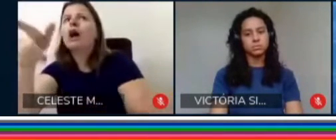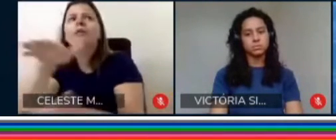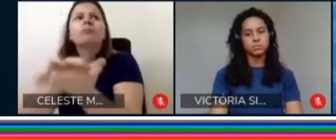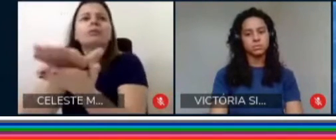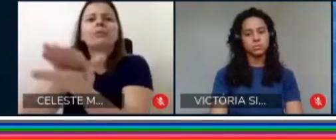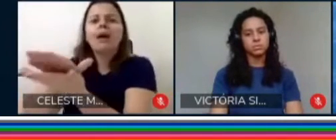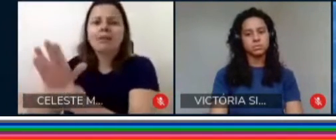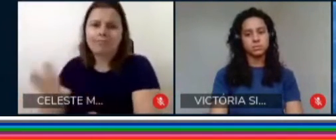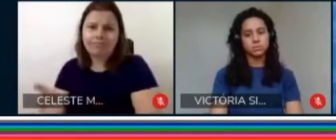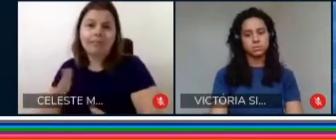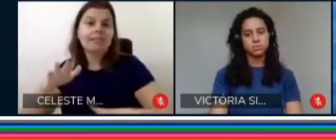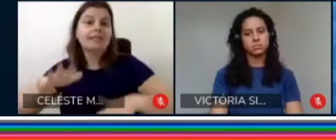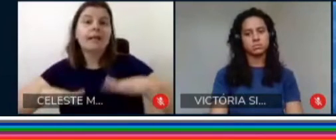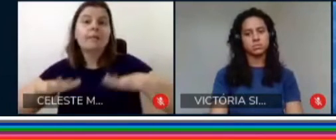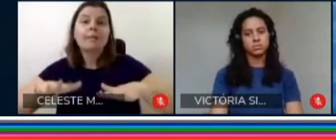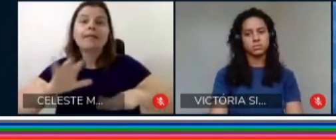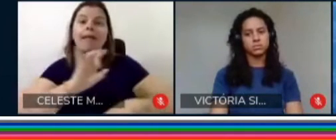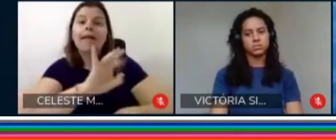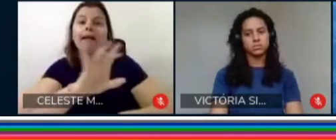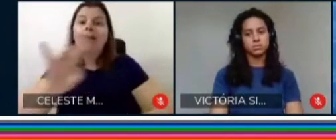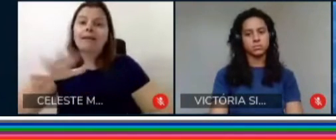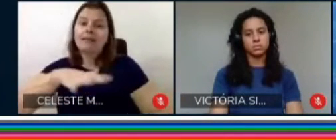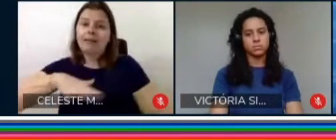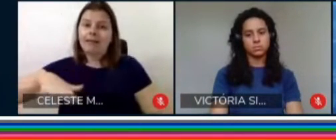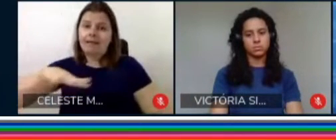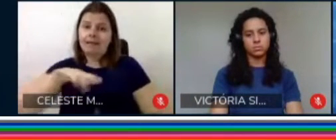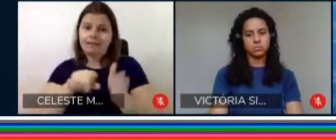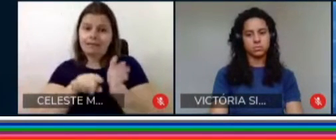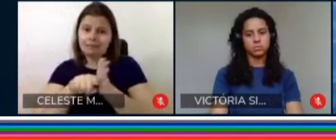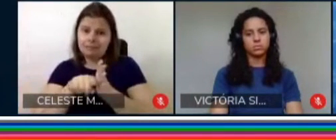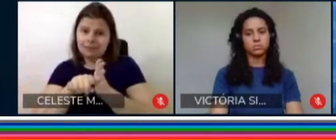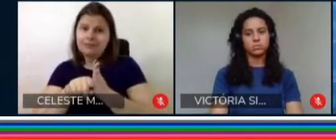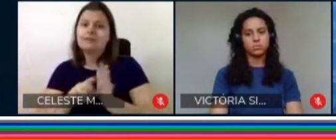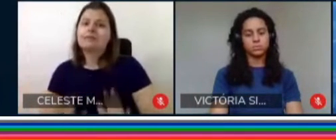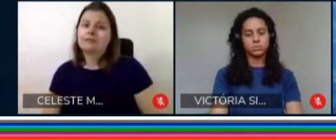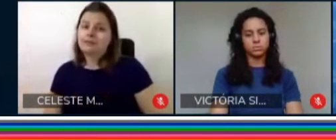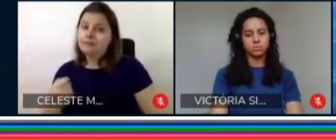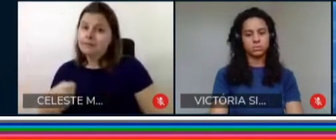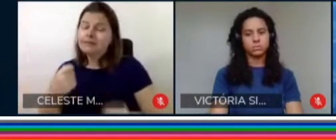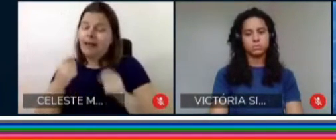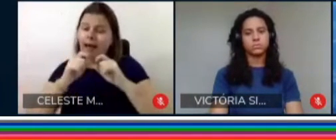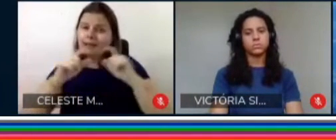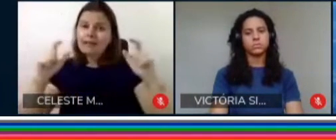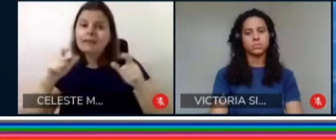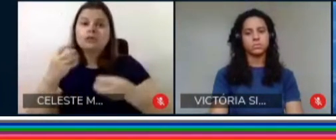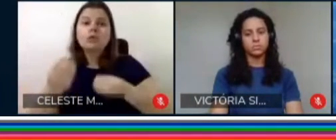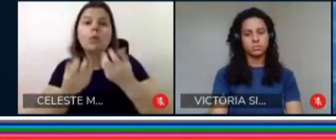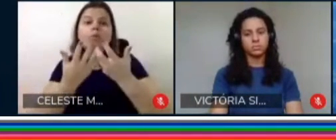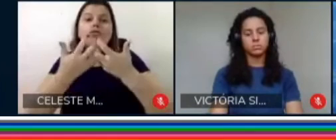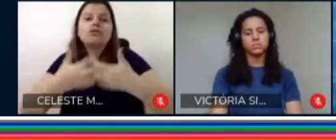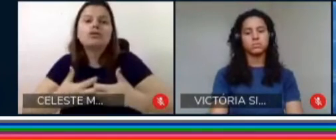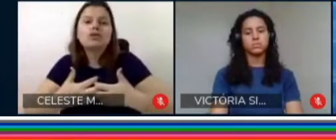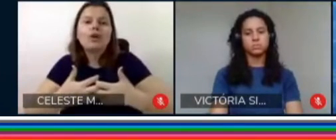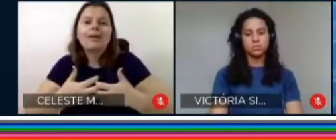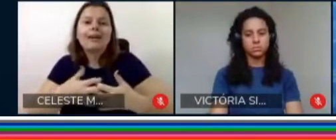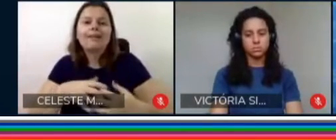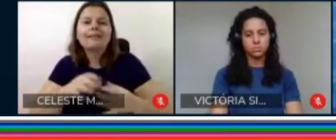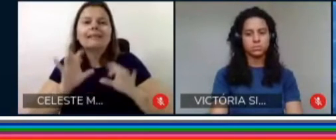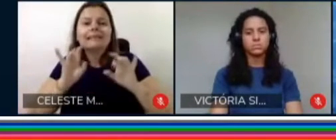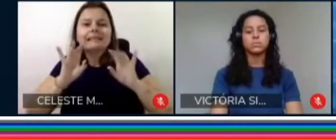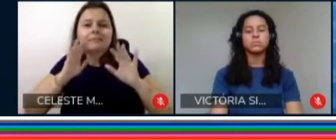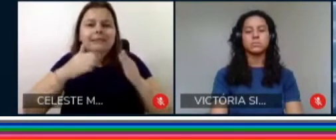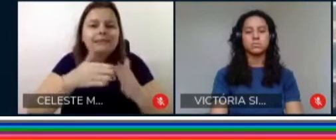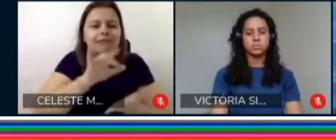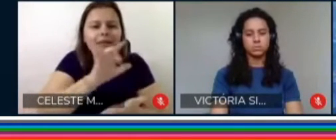aquilo. Vai depender da tua área, né? Então a gente tem que estar atento a esses funcionamentos específicos de cada área do